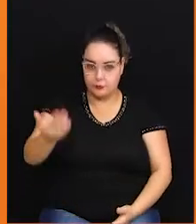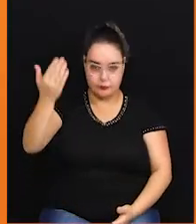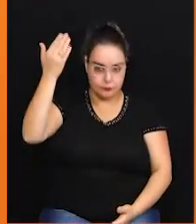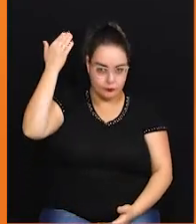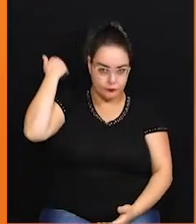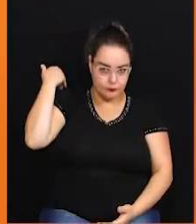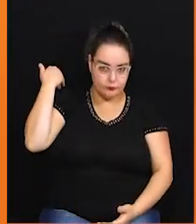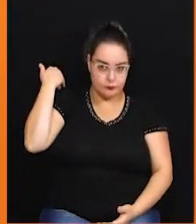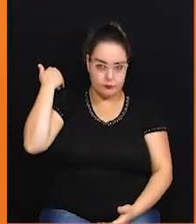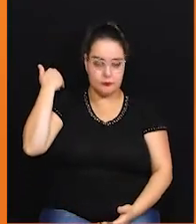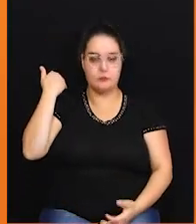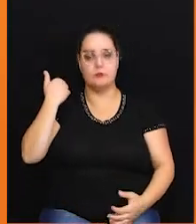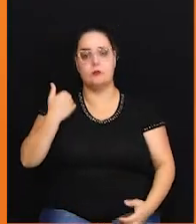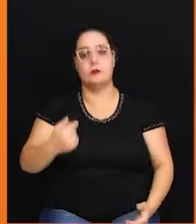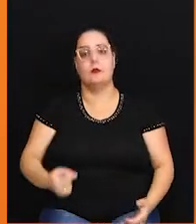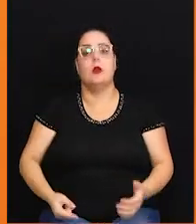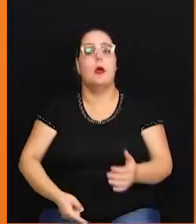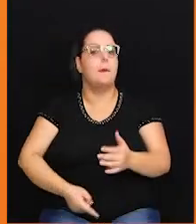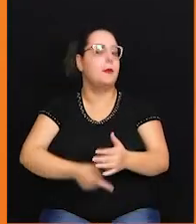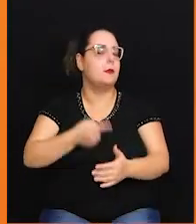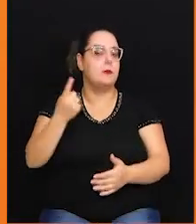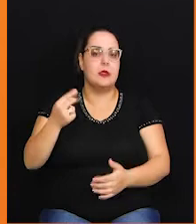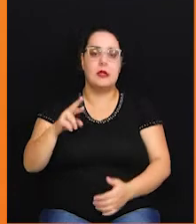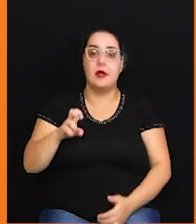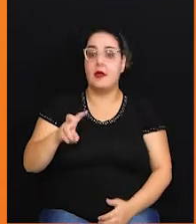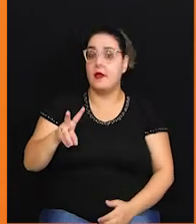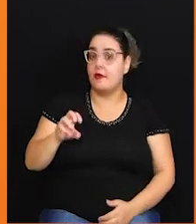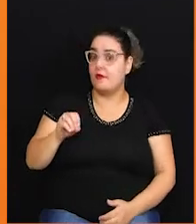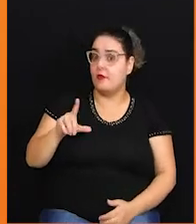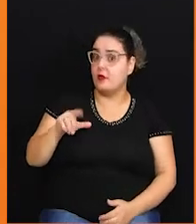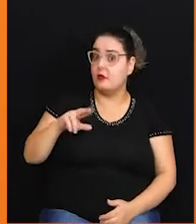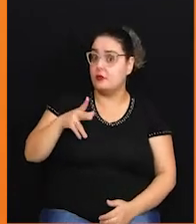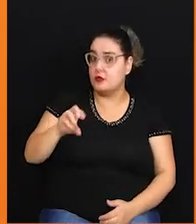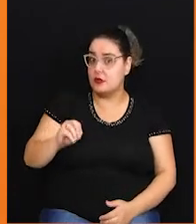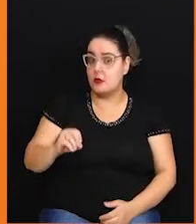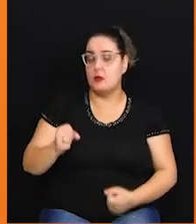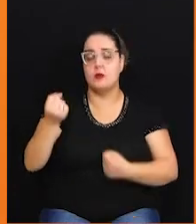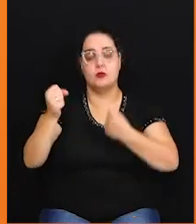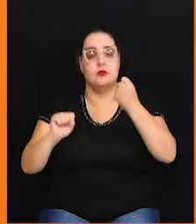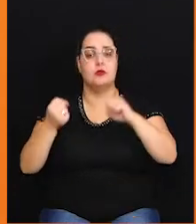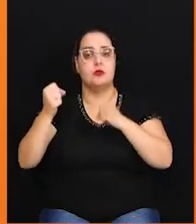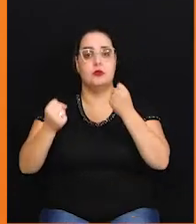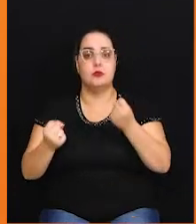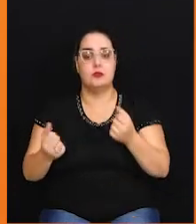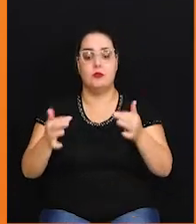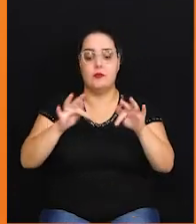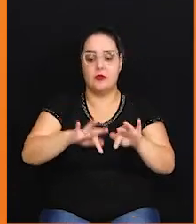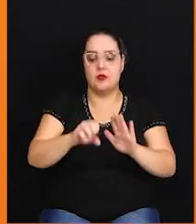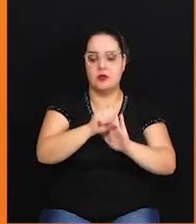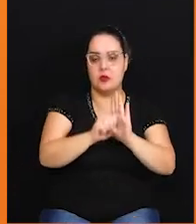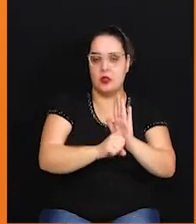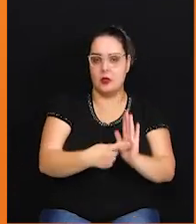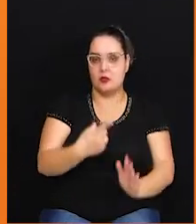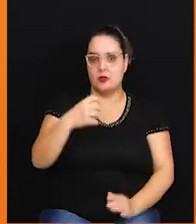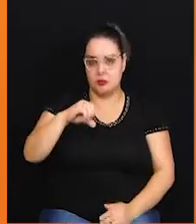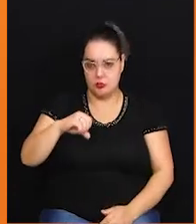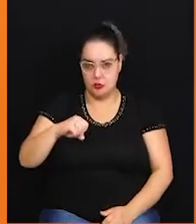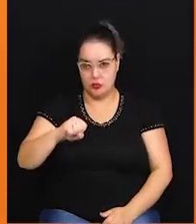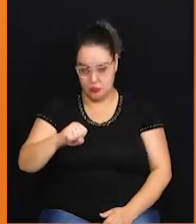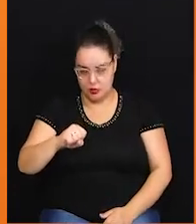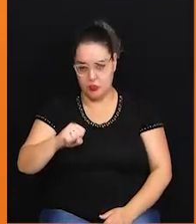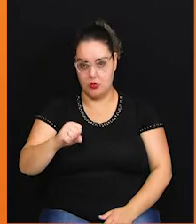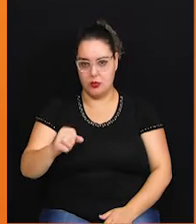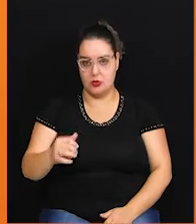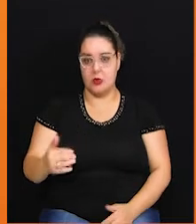voltar lá no contexto da primeira Revolução Industrial, que aqui no Ocidente, né, começou no fim do século XVIII. Desde